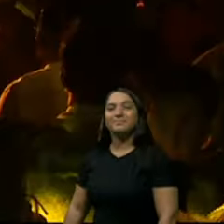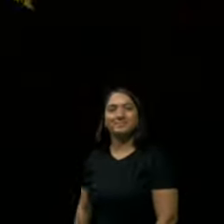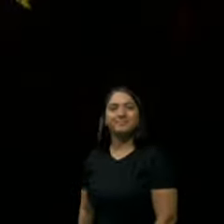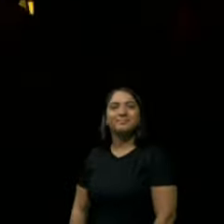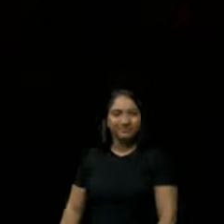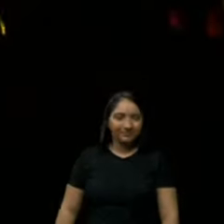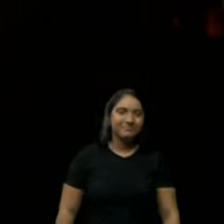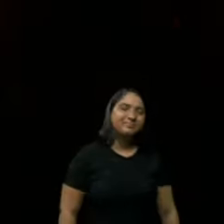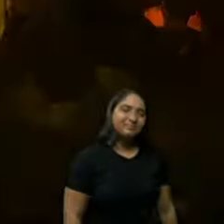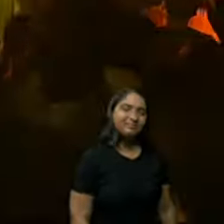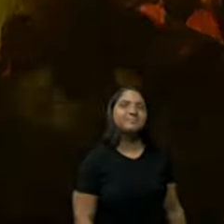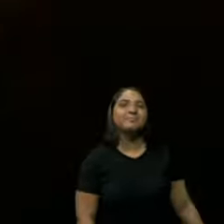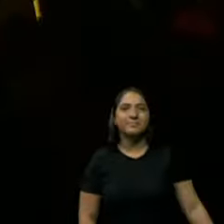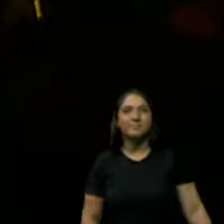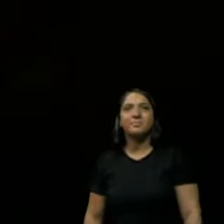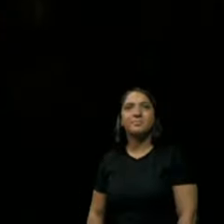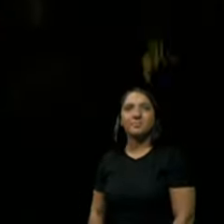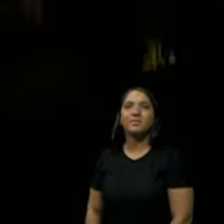o